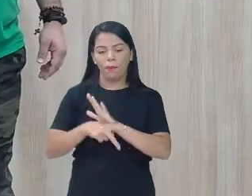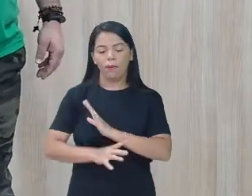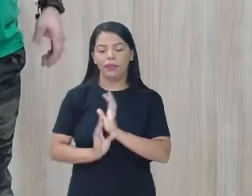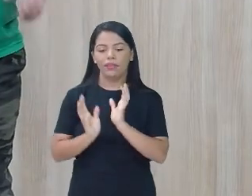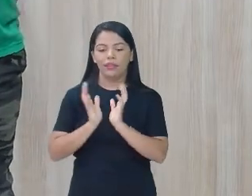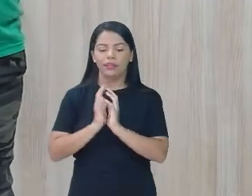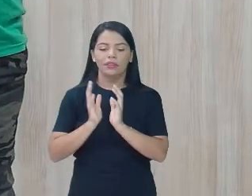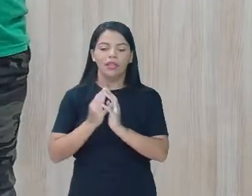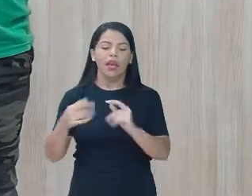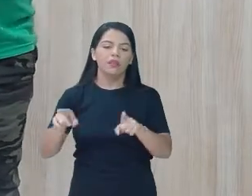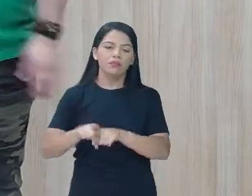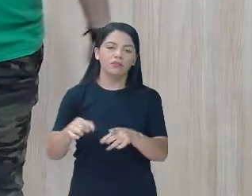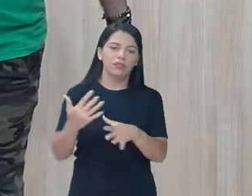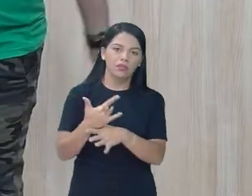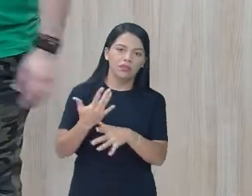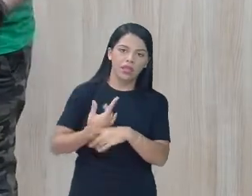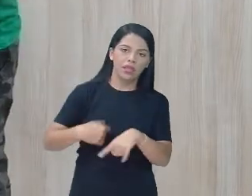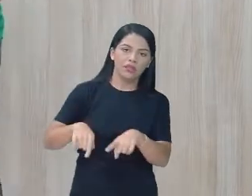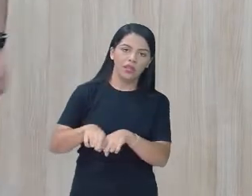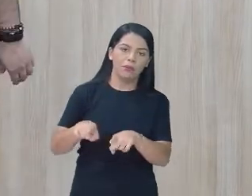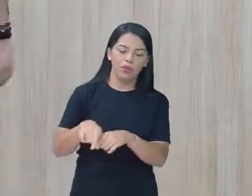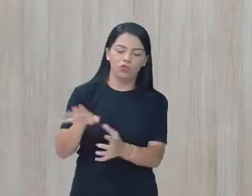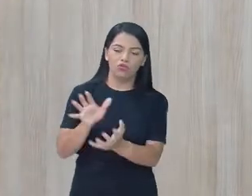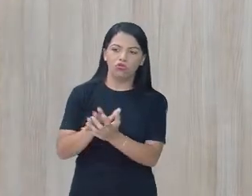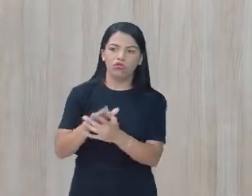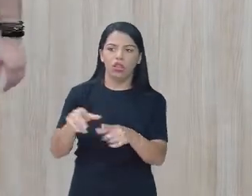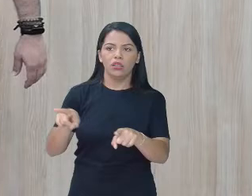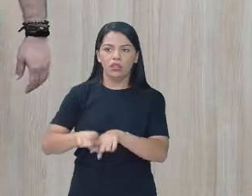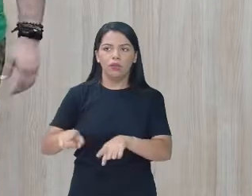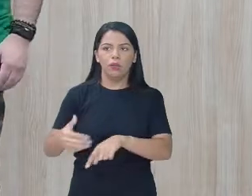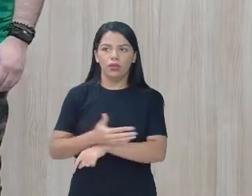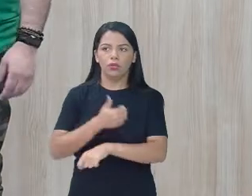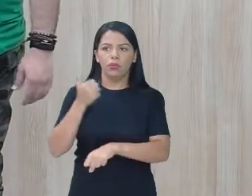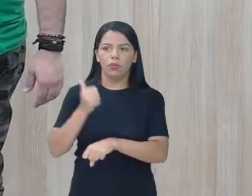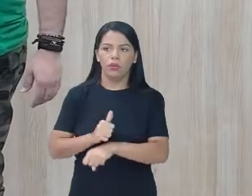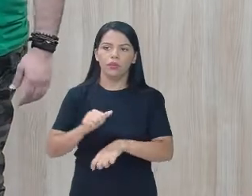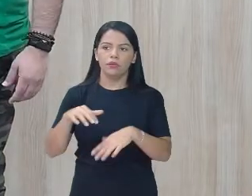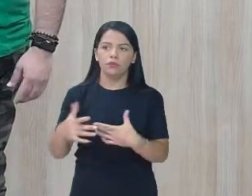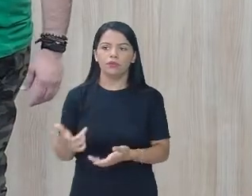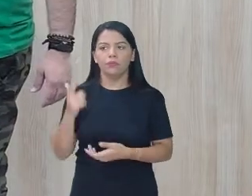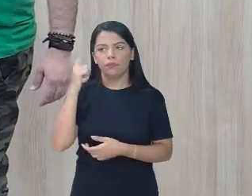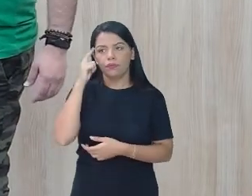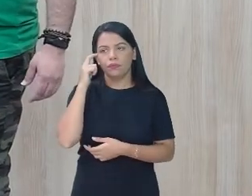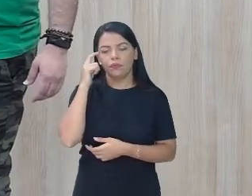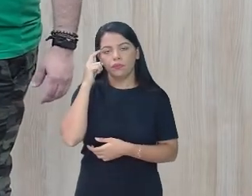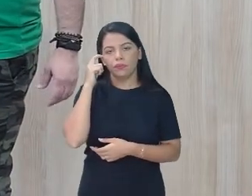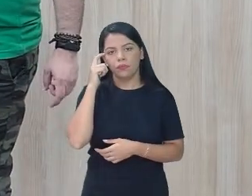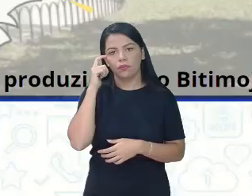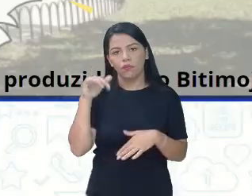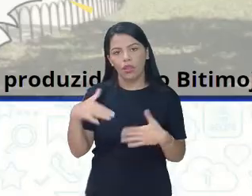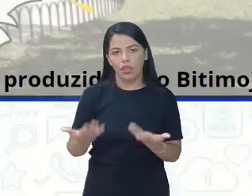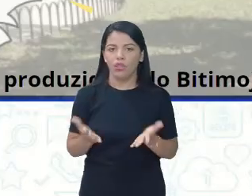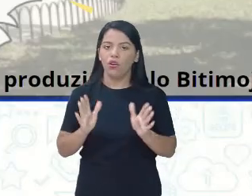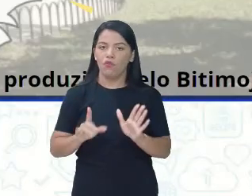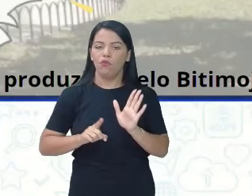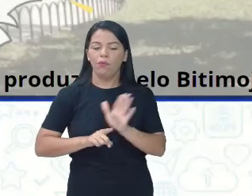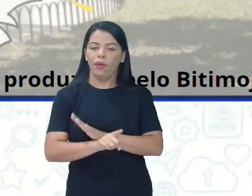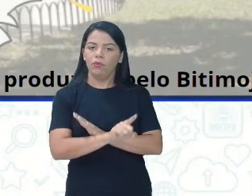não do país, né, onde estão localizados, né? Então, fica aí uma